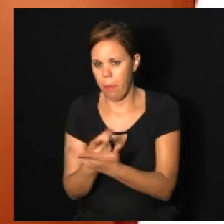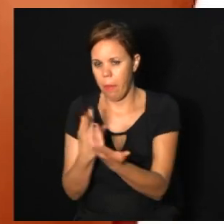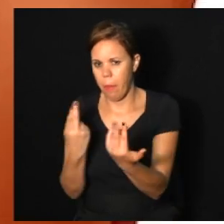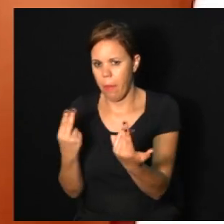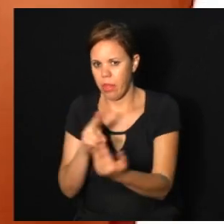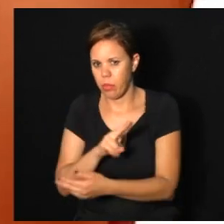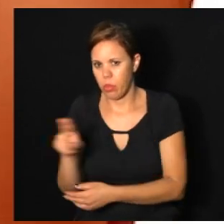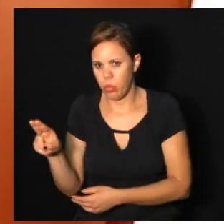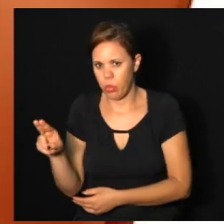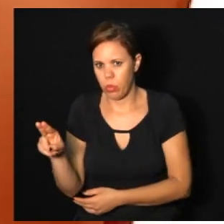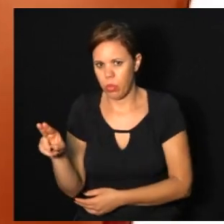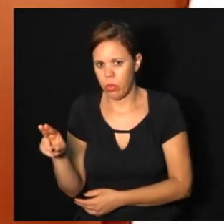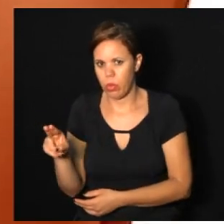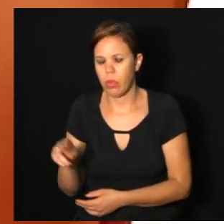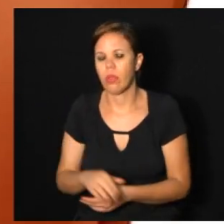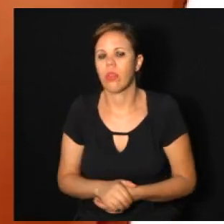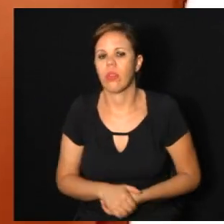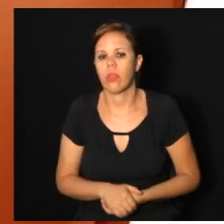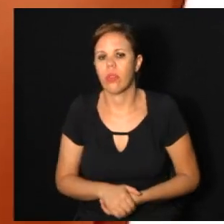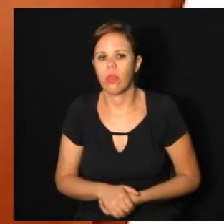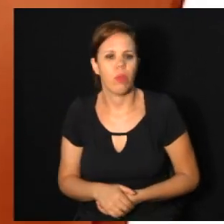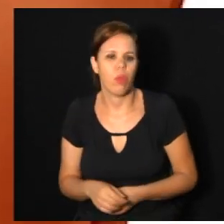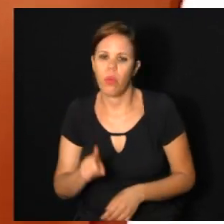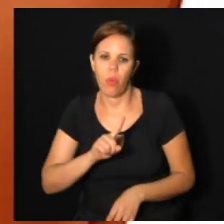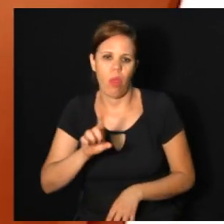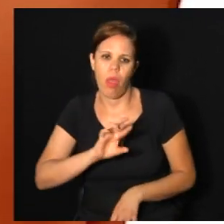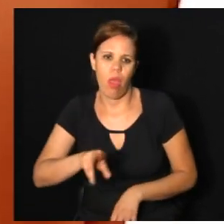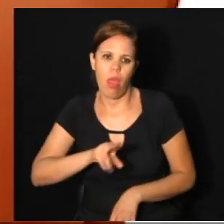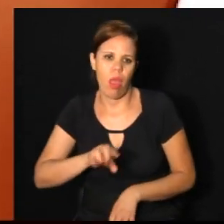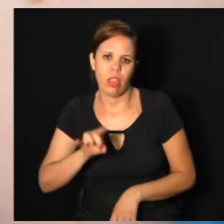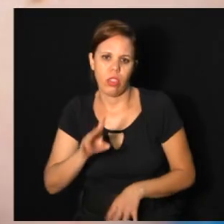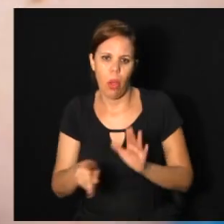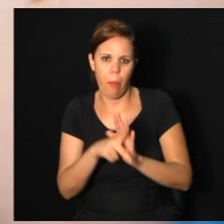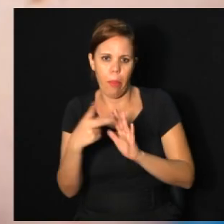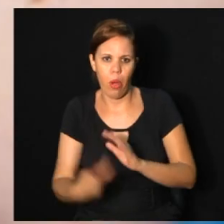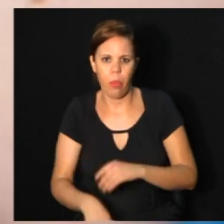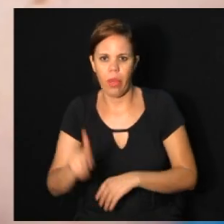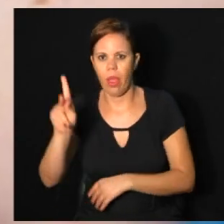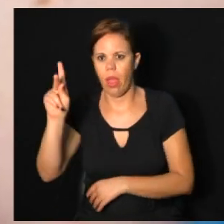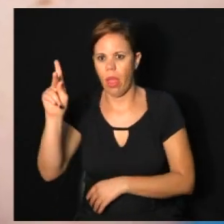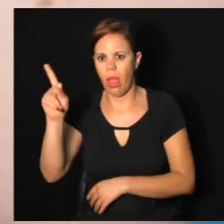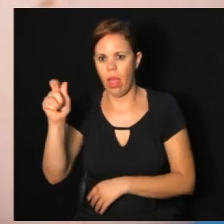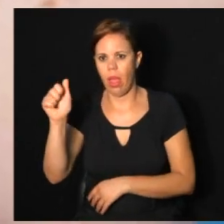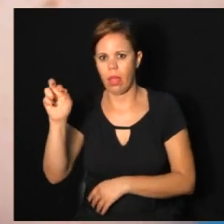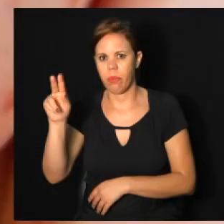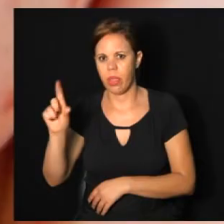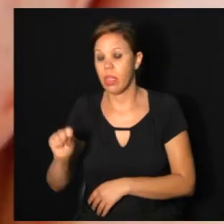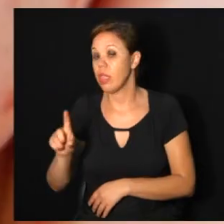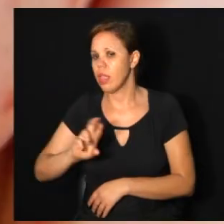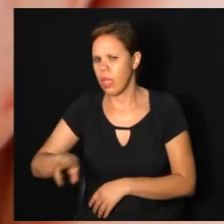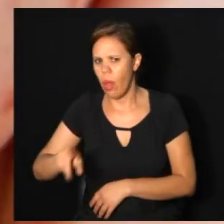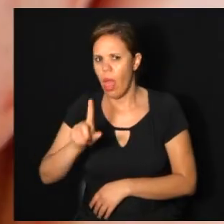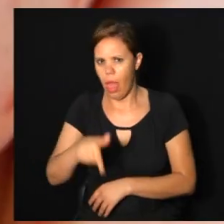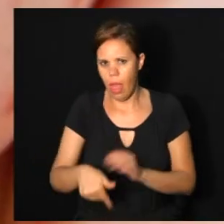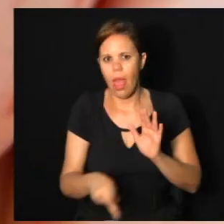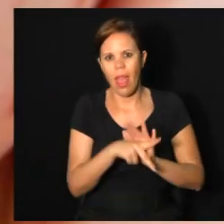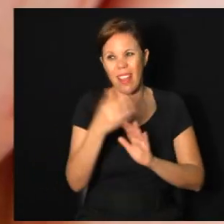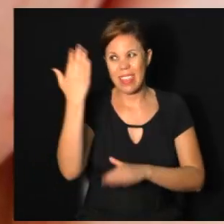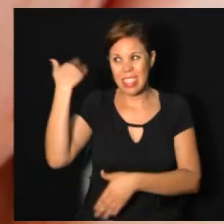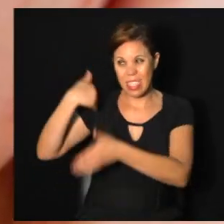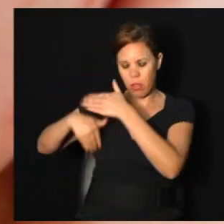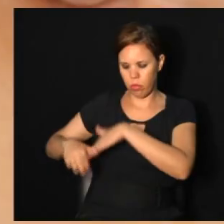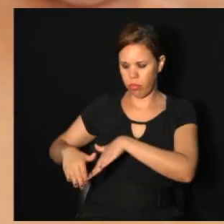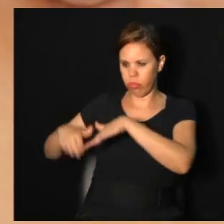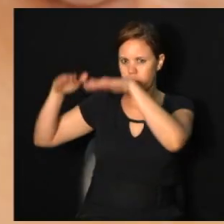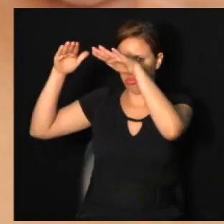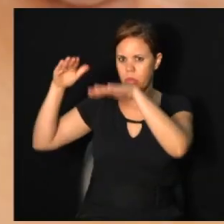o herpes zoster não é causado pelo vírus da herpes, mas sim por uma reativação do vírus da catapora.